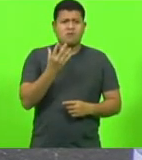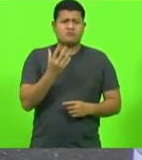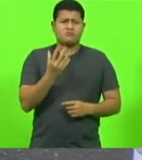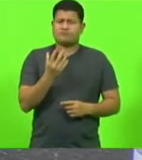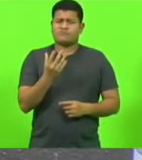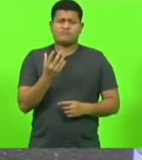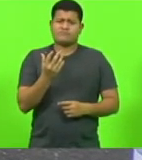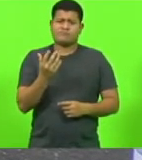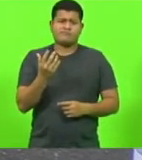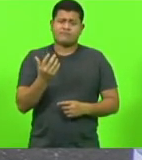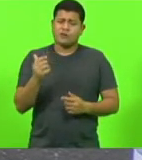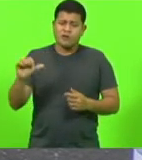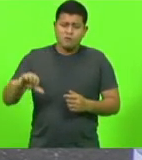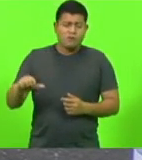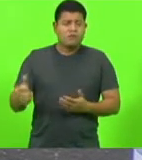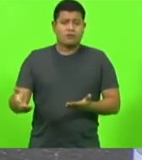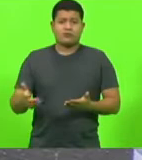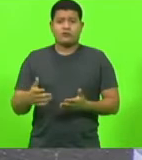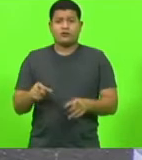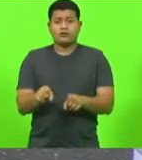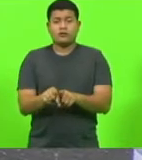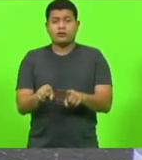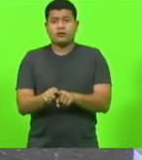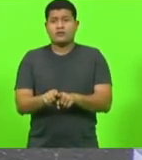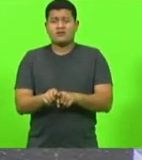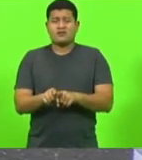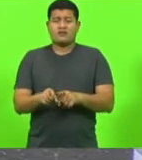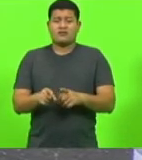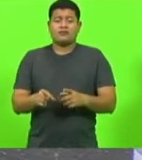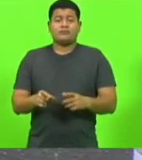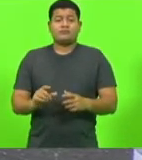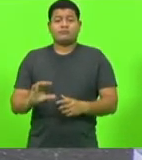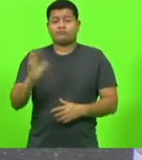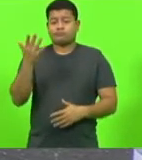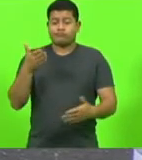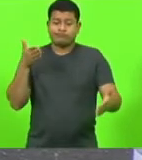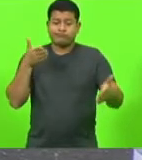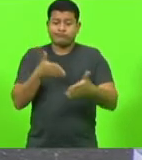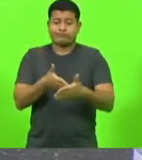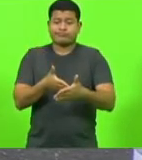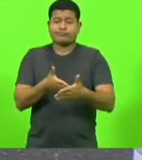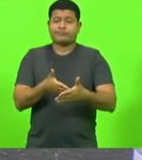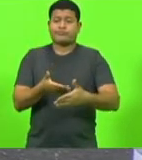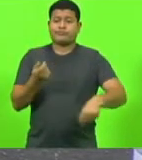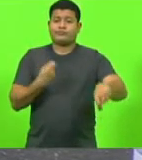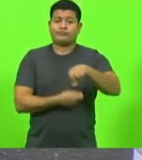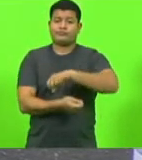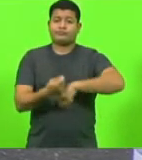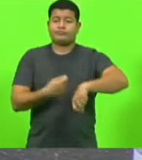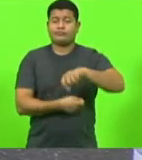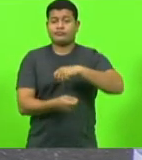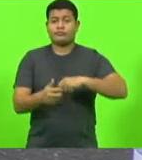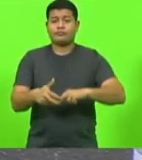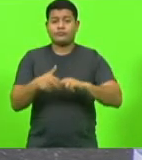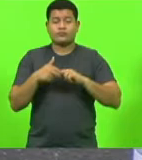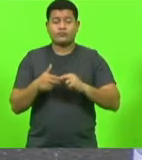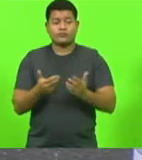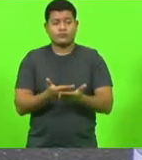e sim atravanca a nossa economia. Por isso,